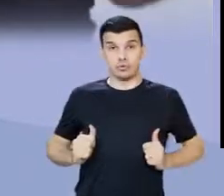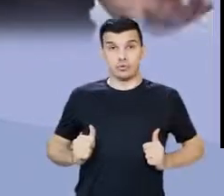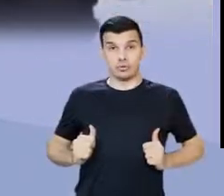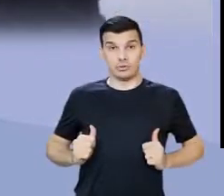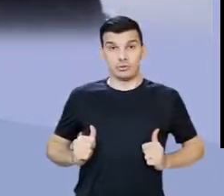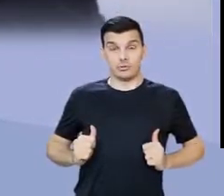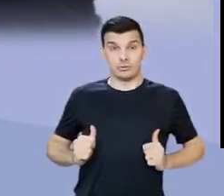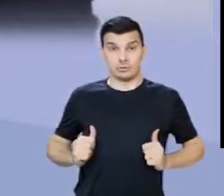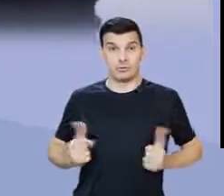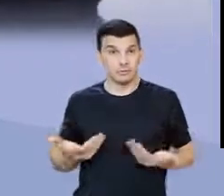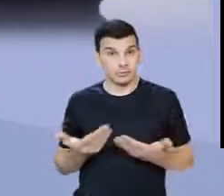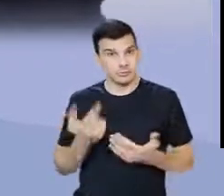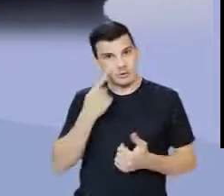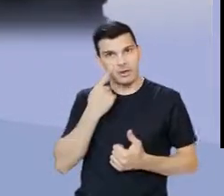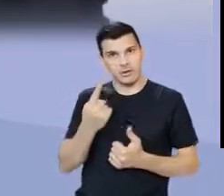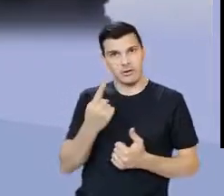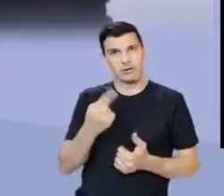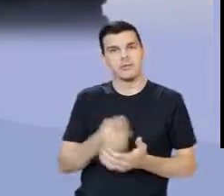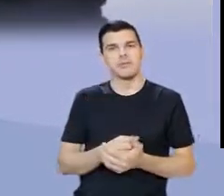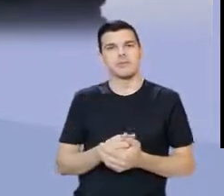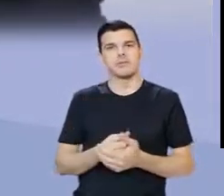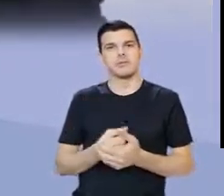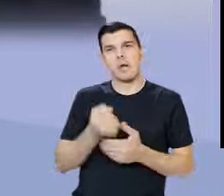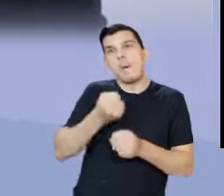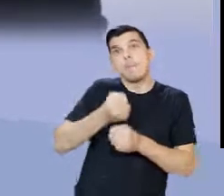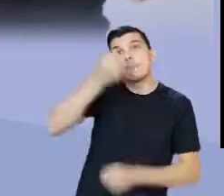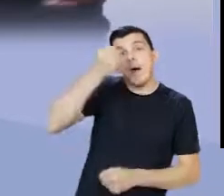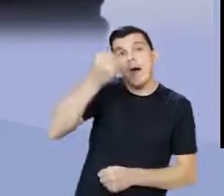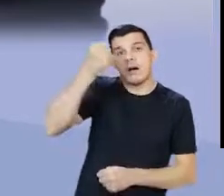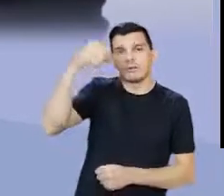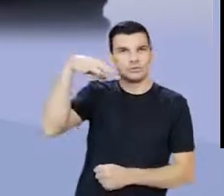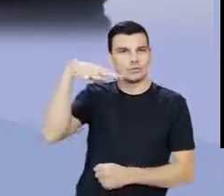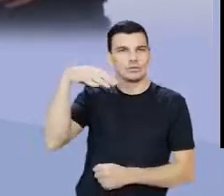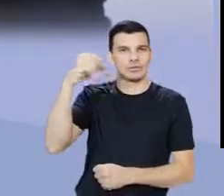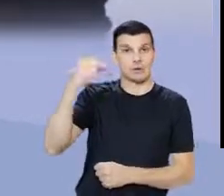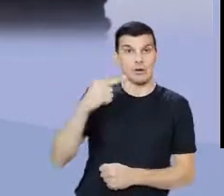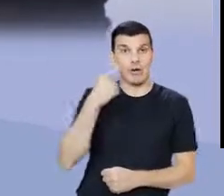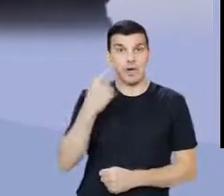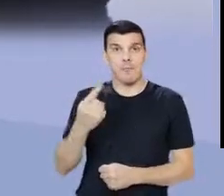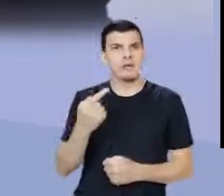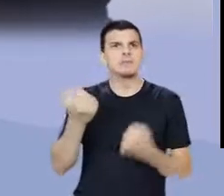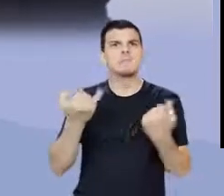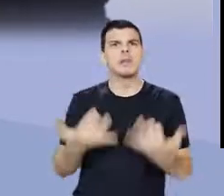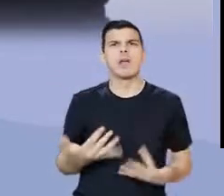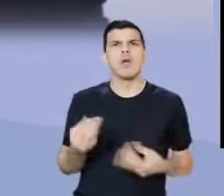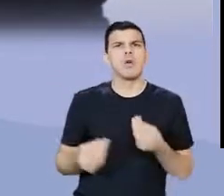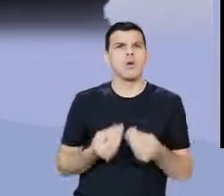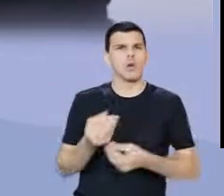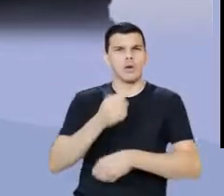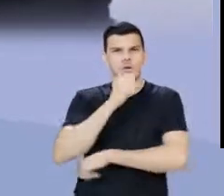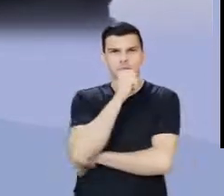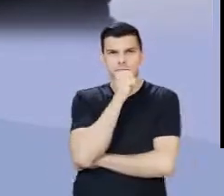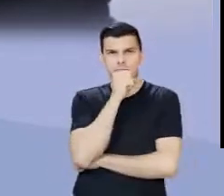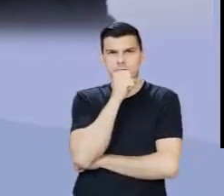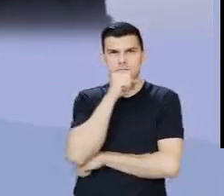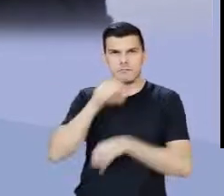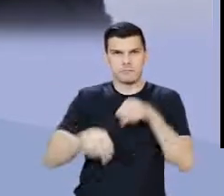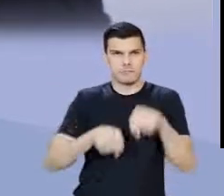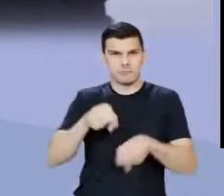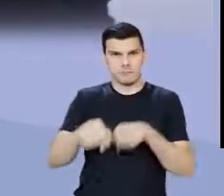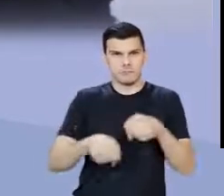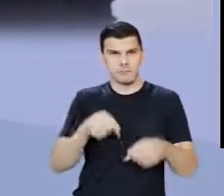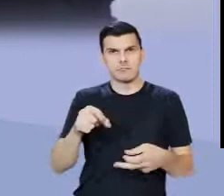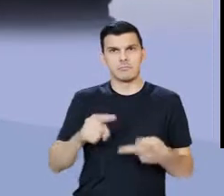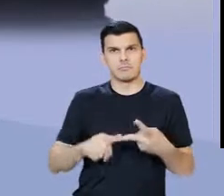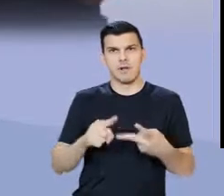mochilas sem alça, né? Pode você ter ideia, e guarda-sol, né? Só que ninguém sabia explicar como alguém andava